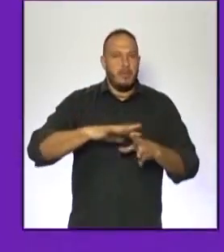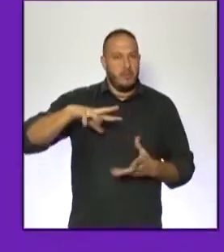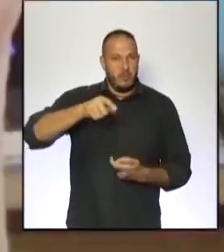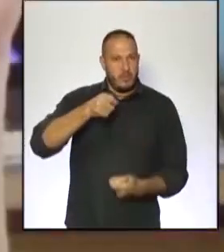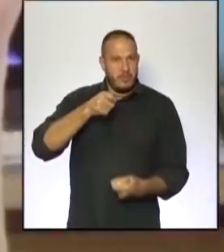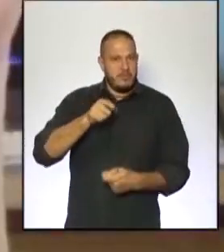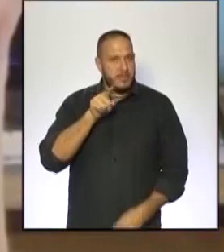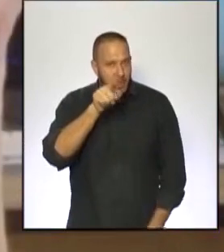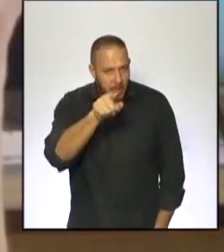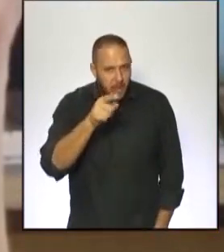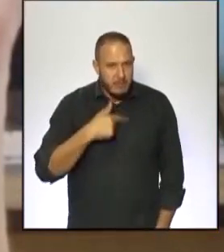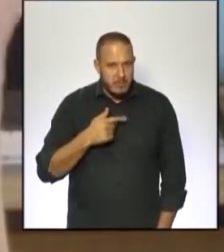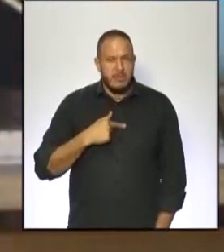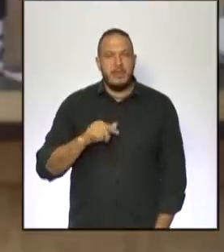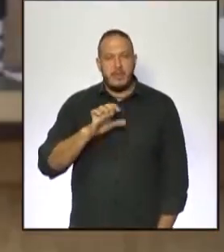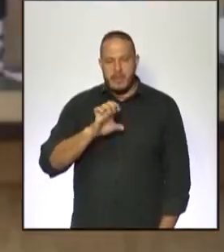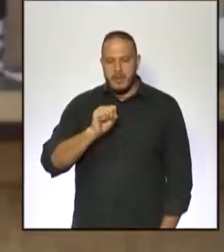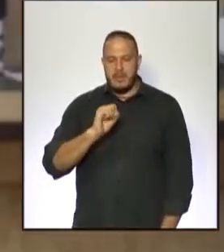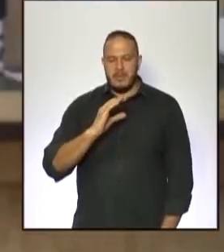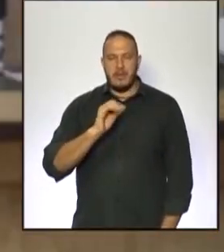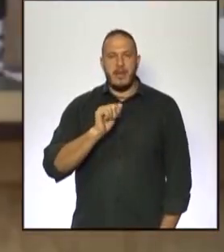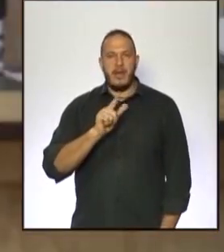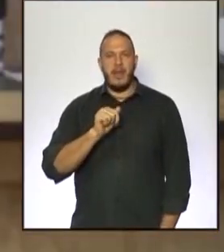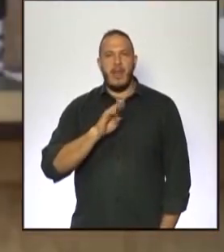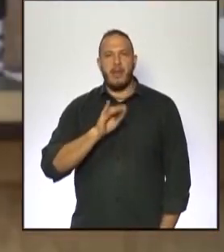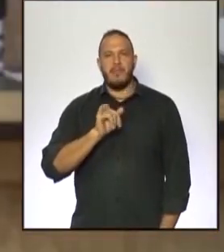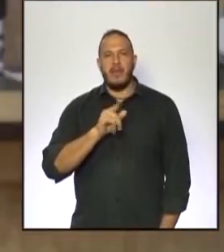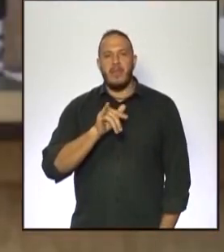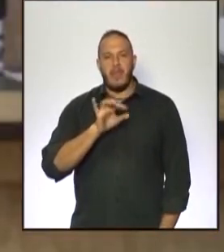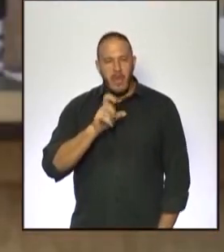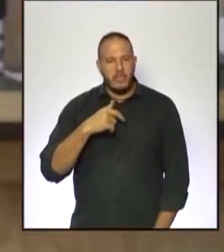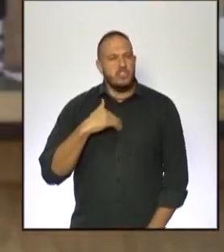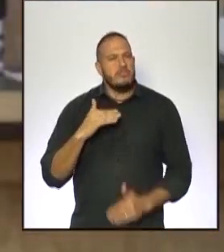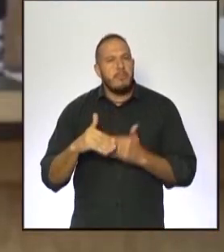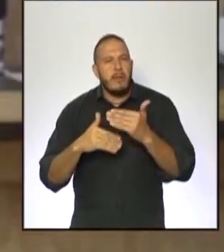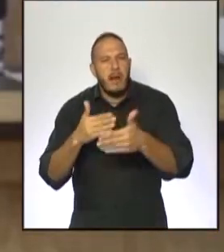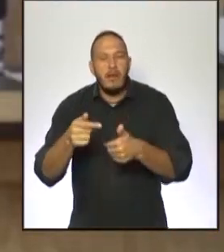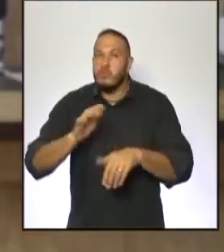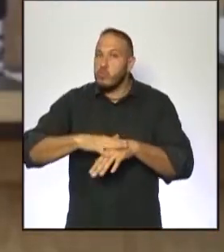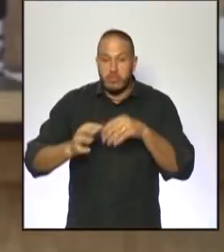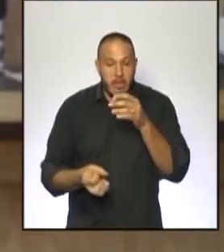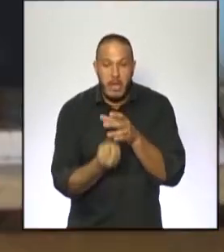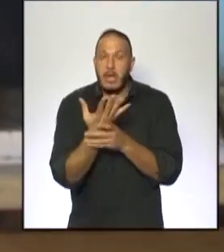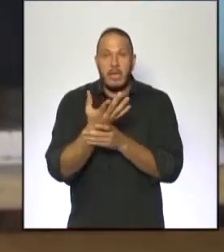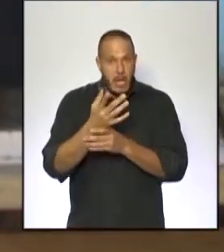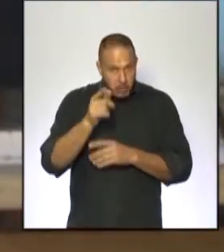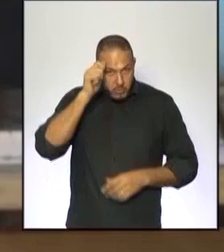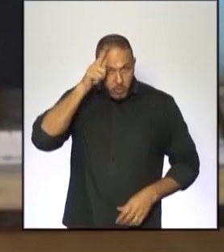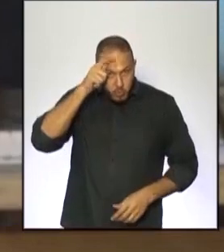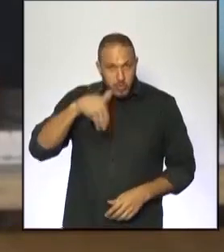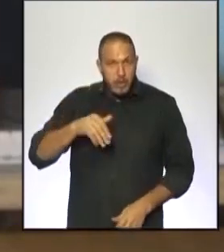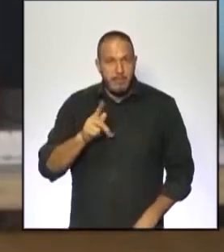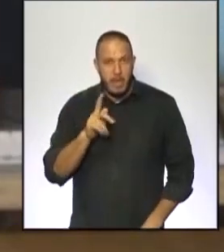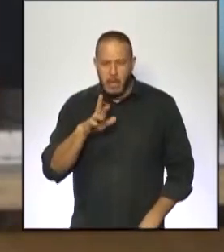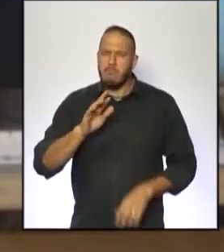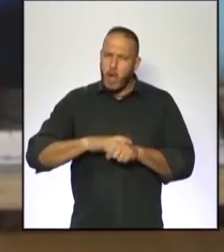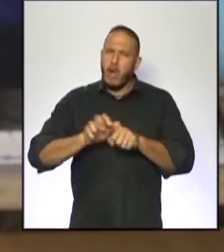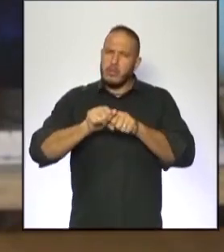Sustentabilidade. Escalabilidade. Na cultura maker, tudo que é criado pode ser